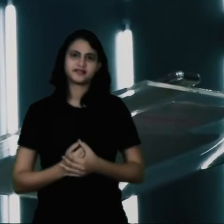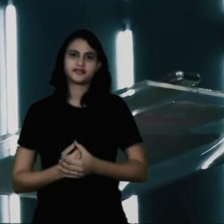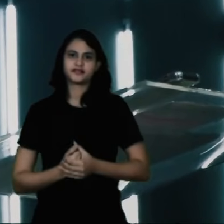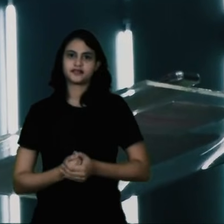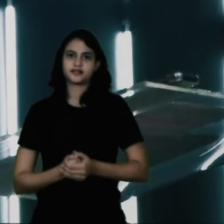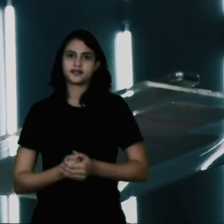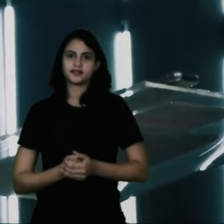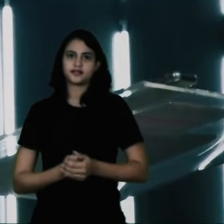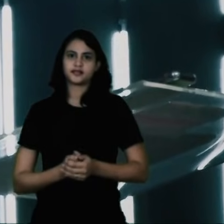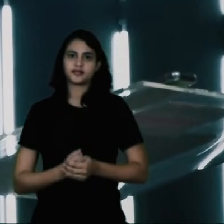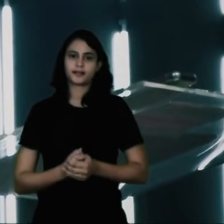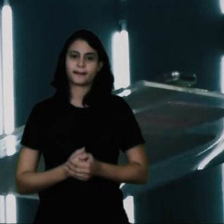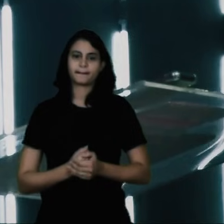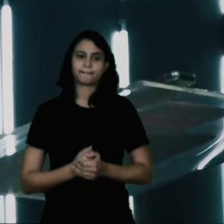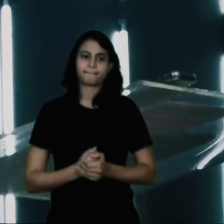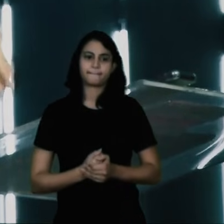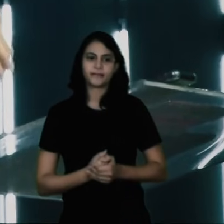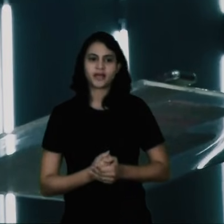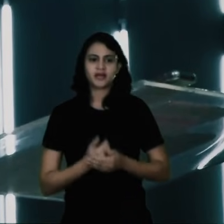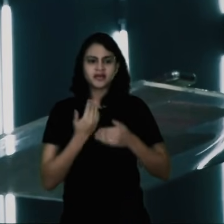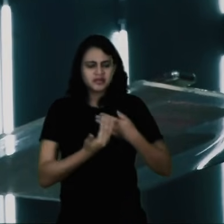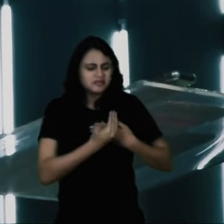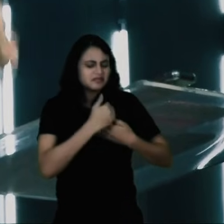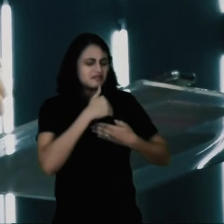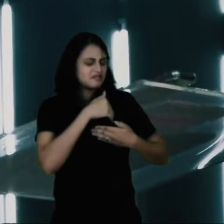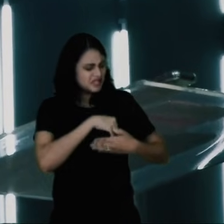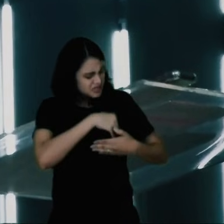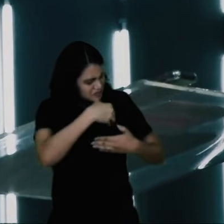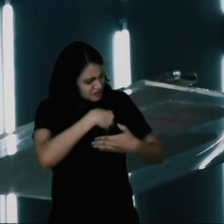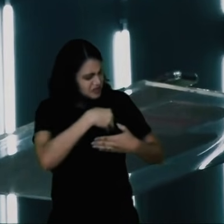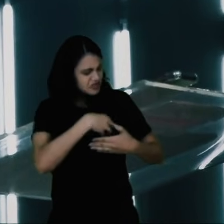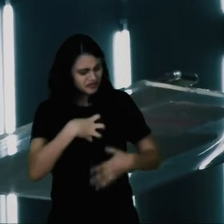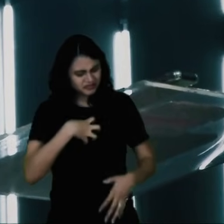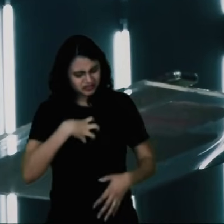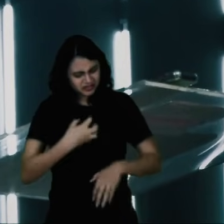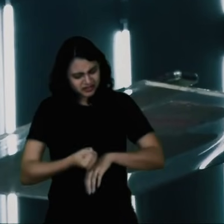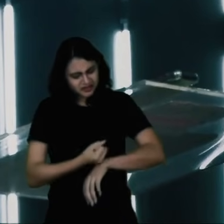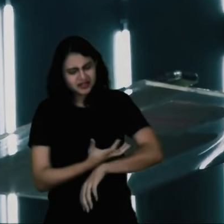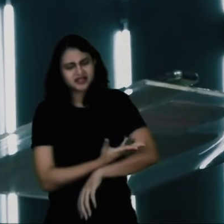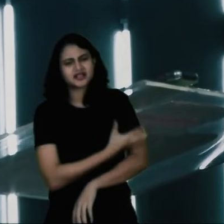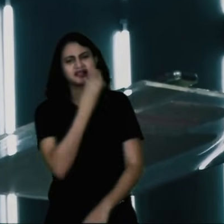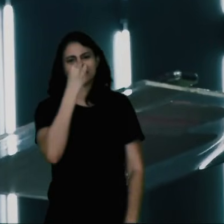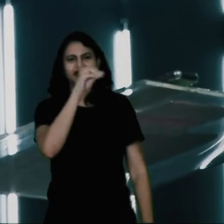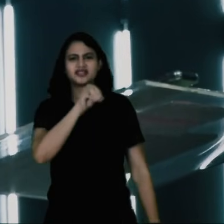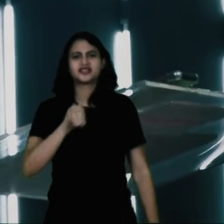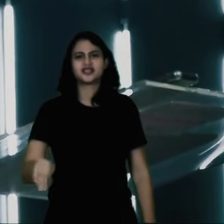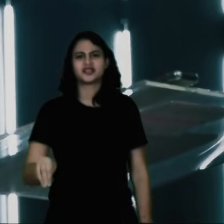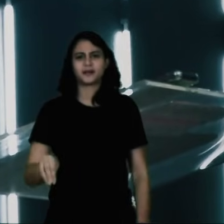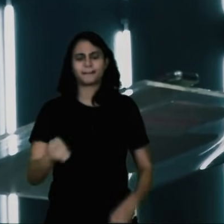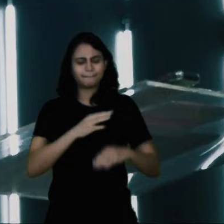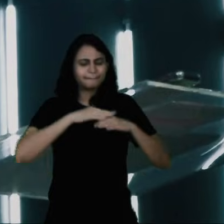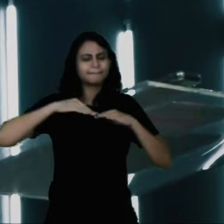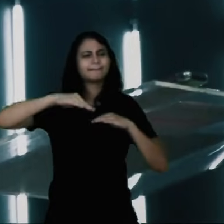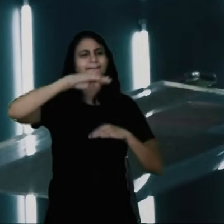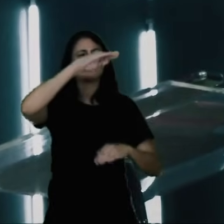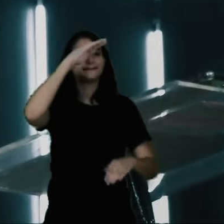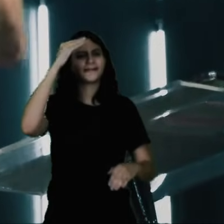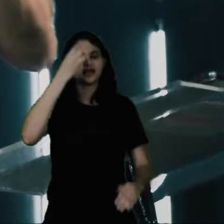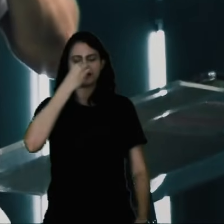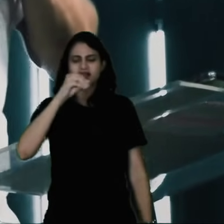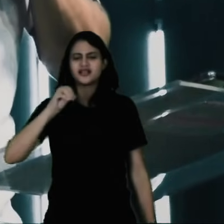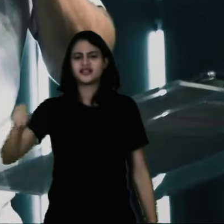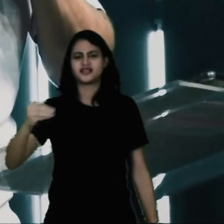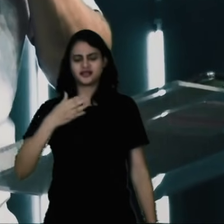Sabe o que é pior? Quanto mais profunda for a ferida da rejeição, maior será a rejeição de si